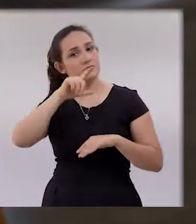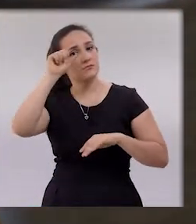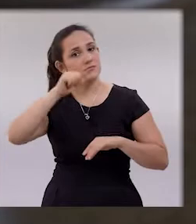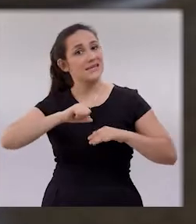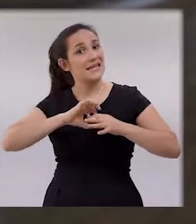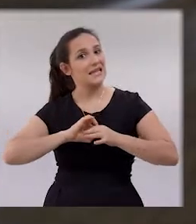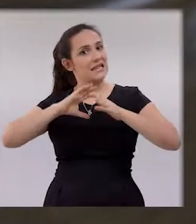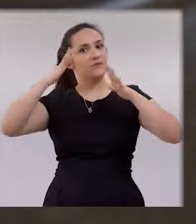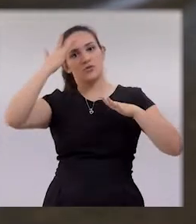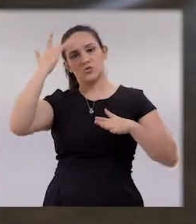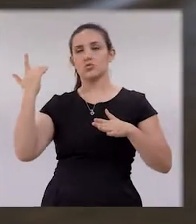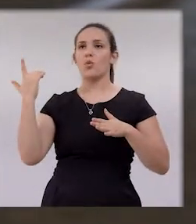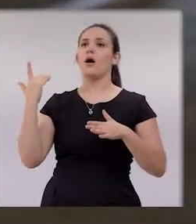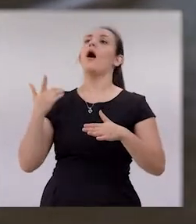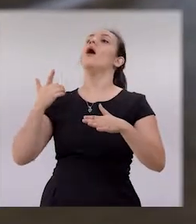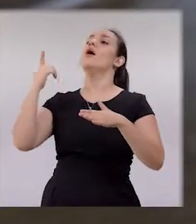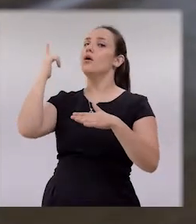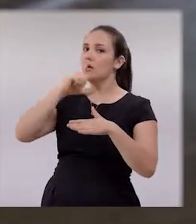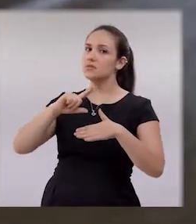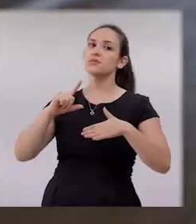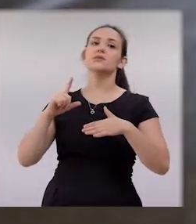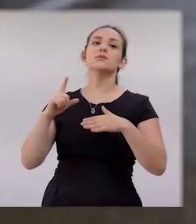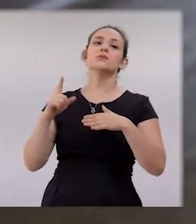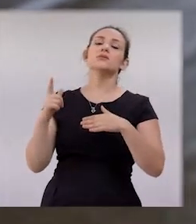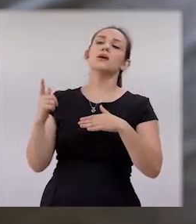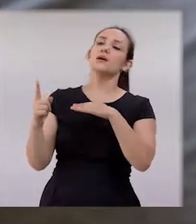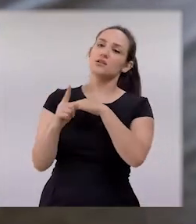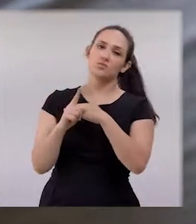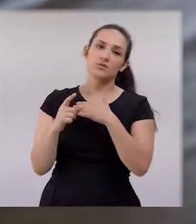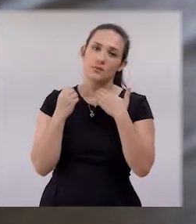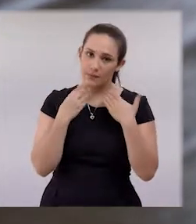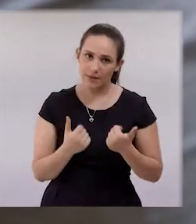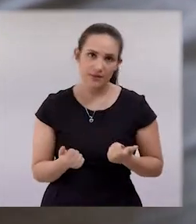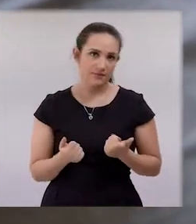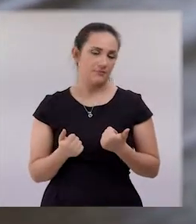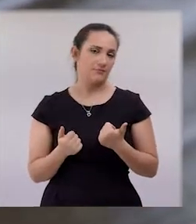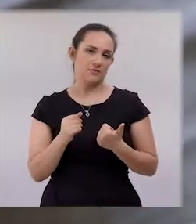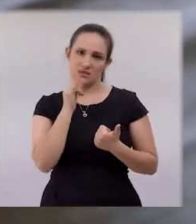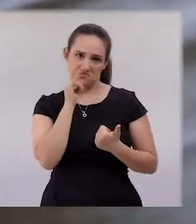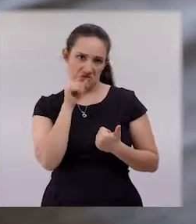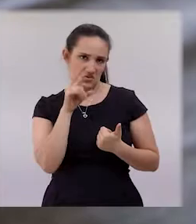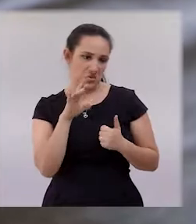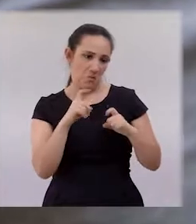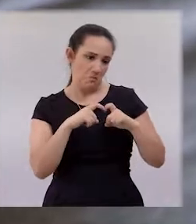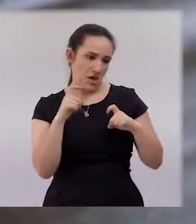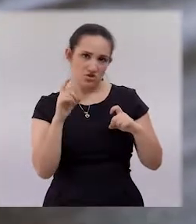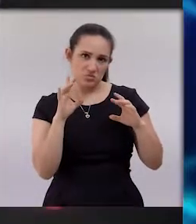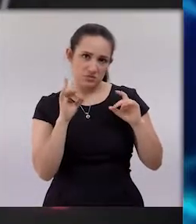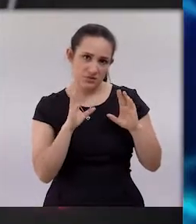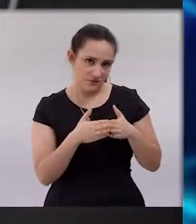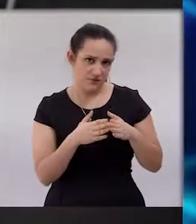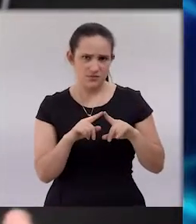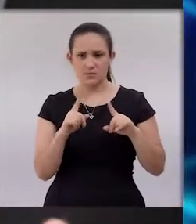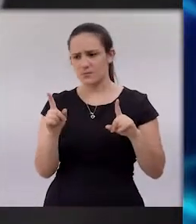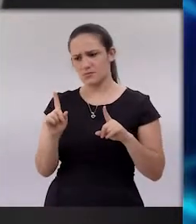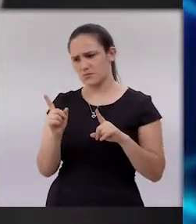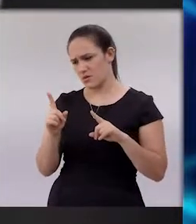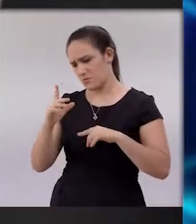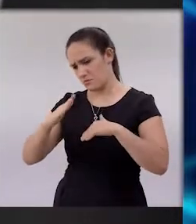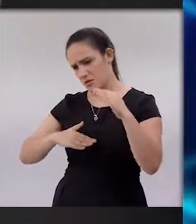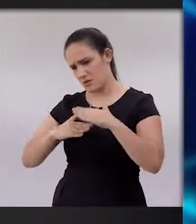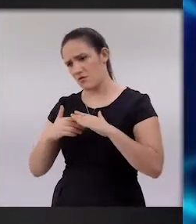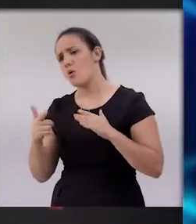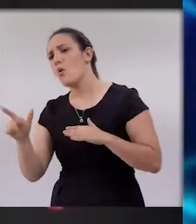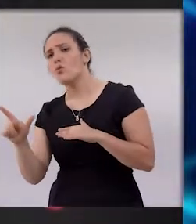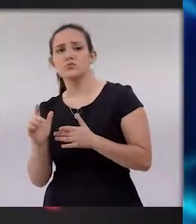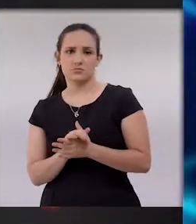para levar acesso à população, não só de especialidades como essa que eu acabei de falar, mas também